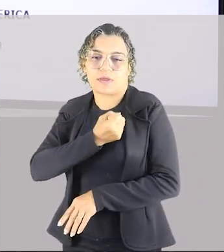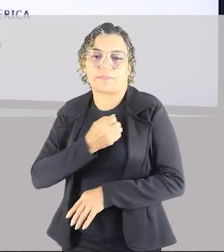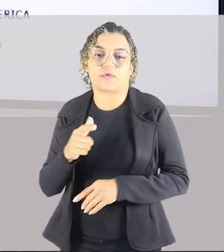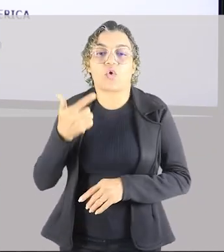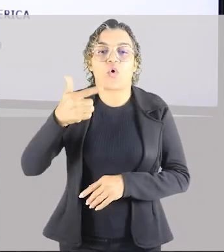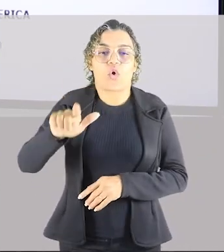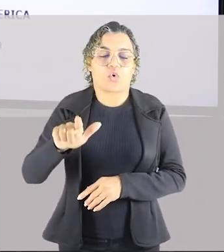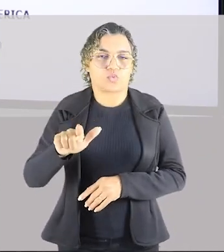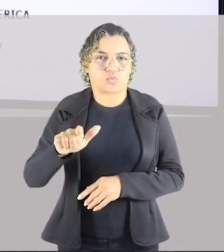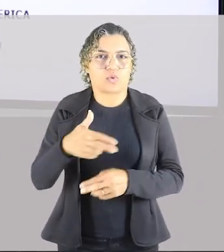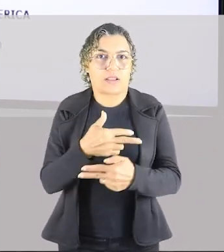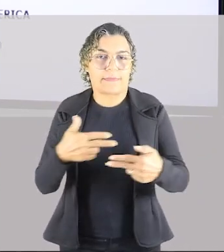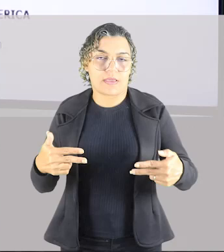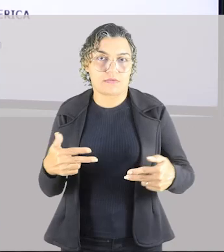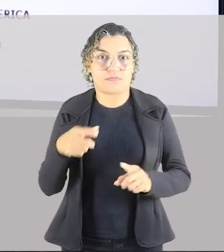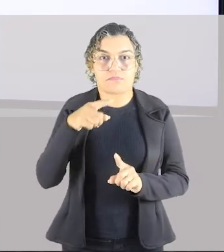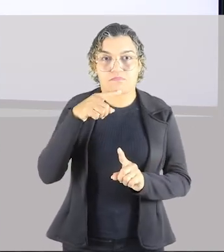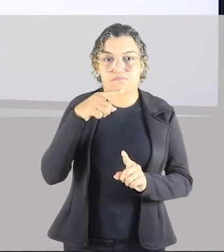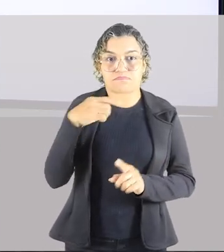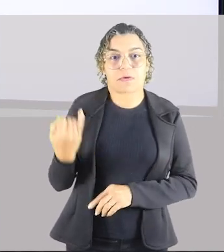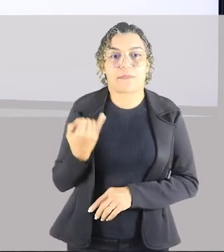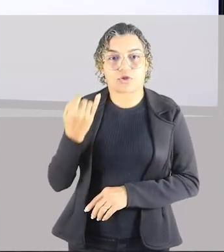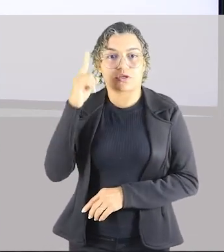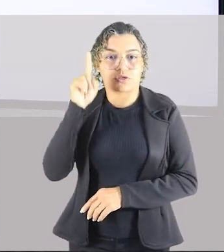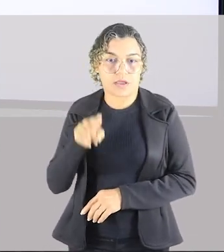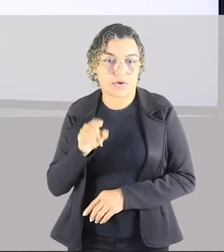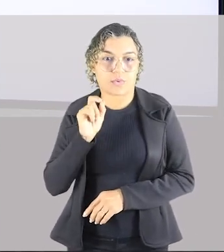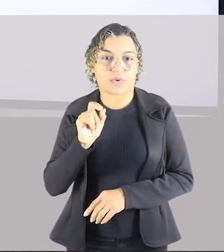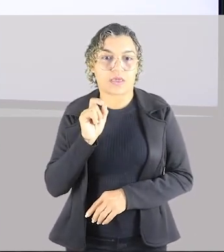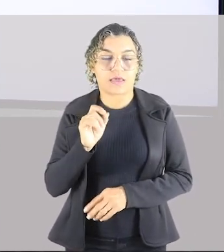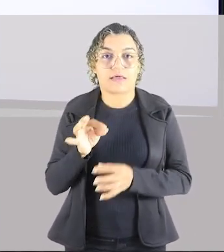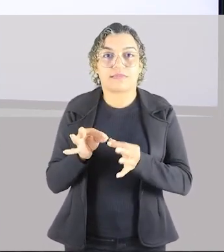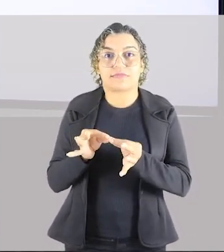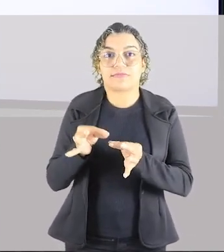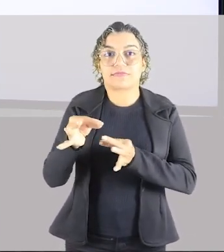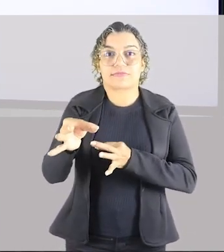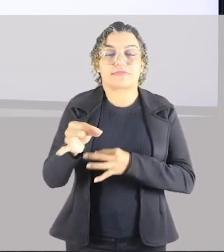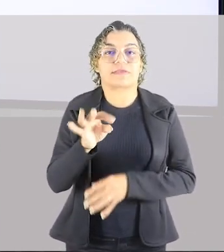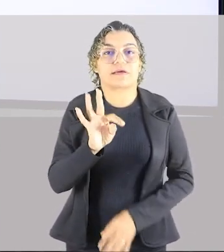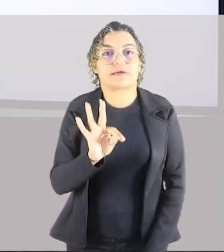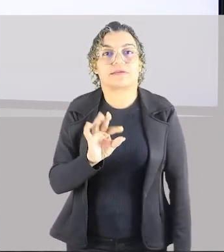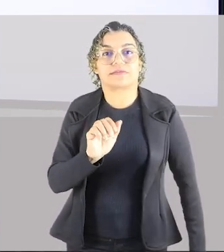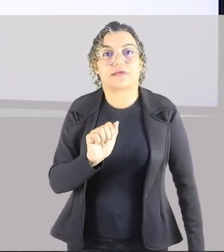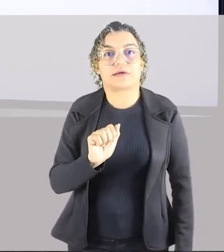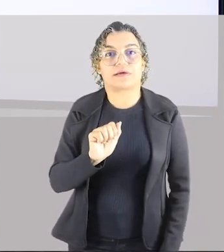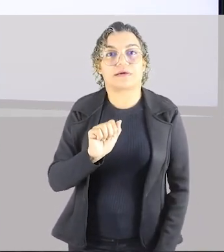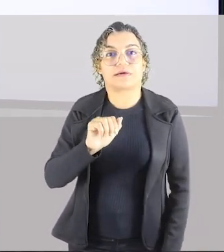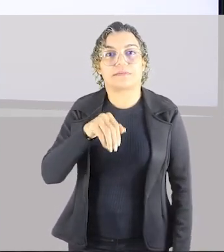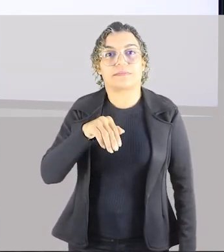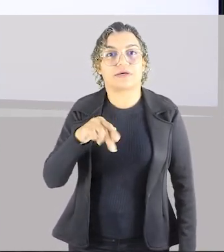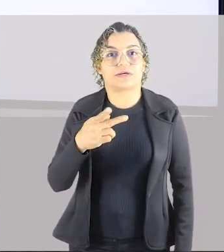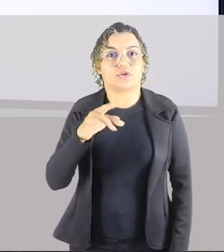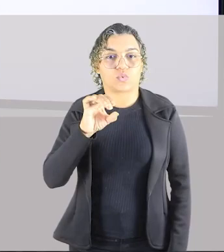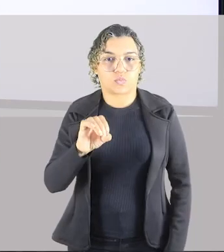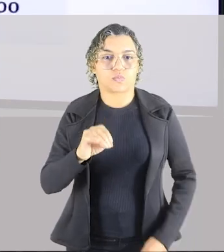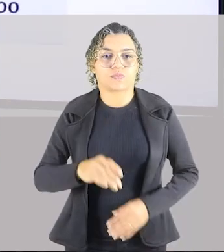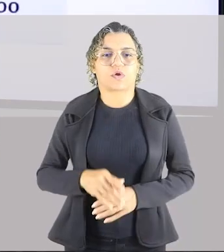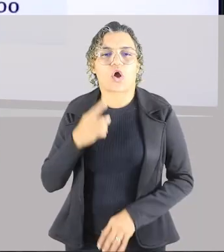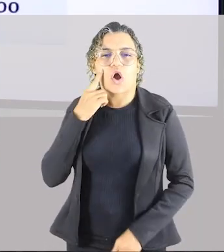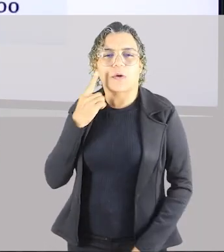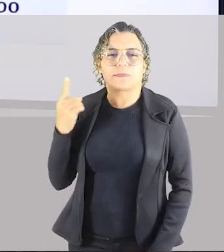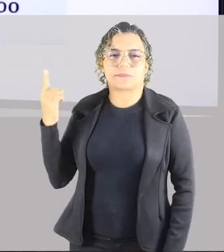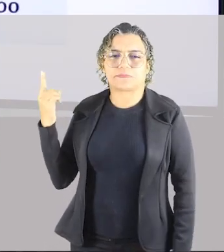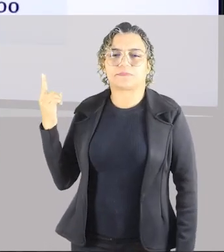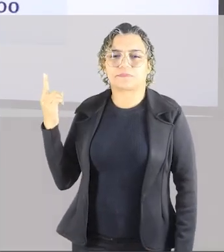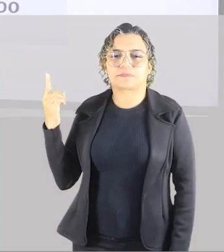muito importante relativo à escala é o seu tamanho, tá? Bom, antes de eu mostrar aqui o dado, eu quero mostrar